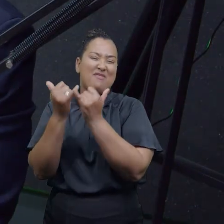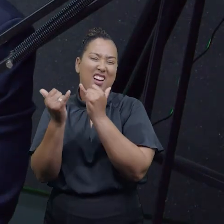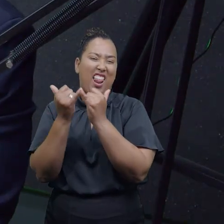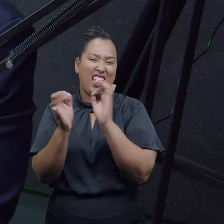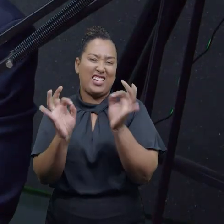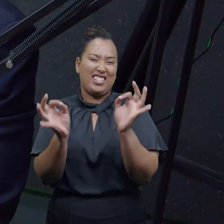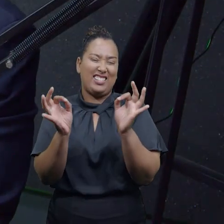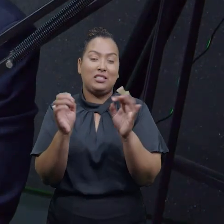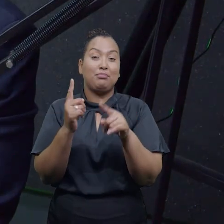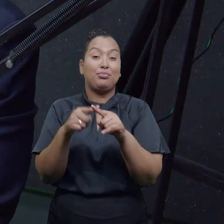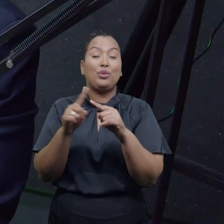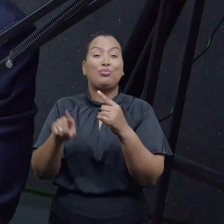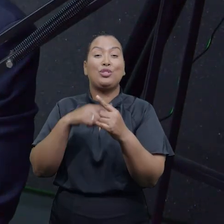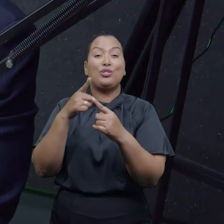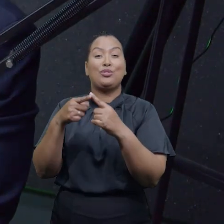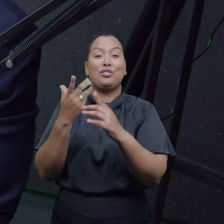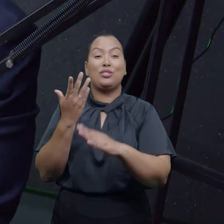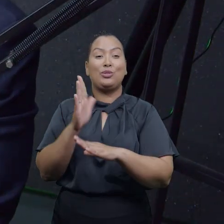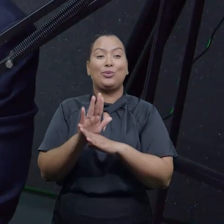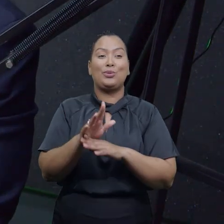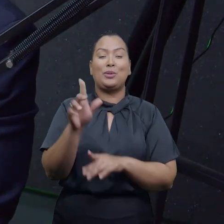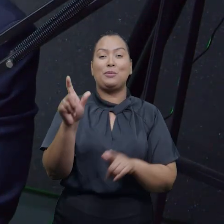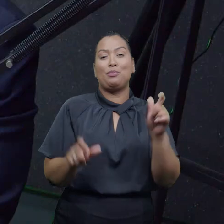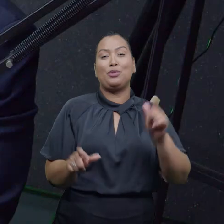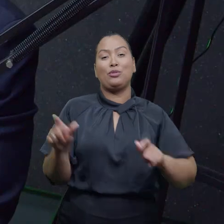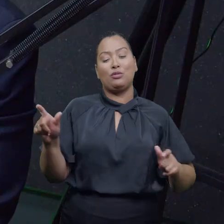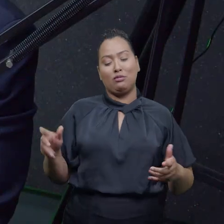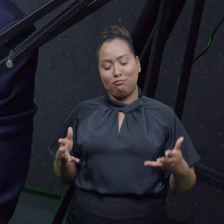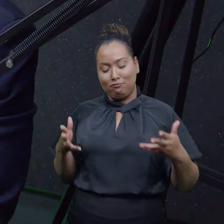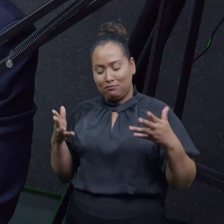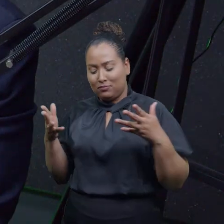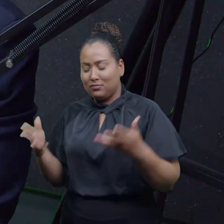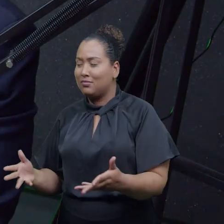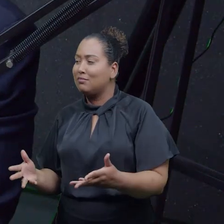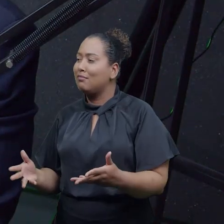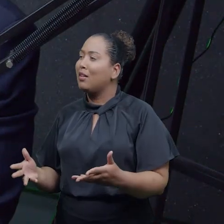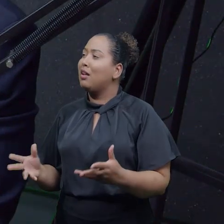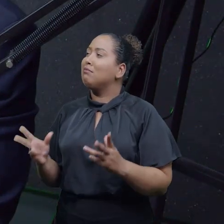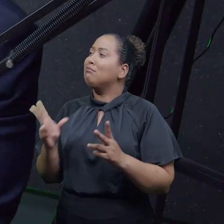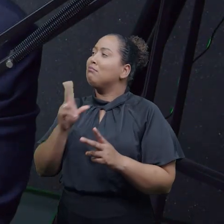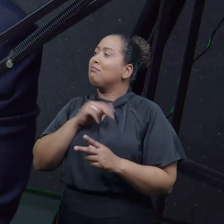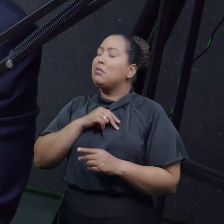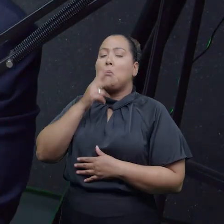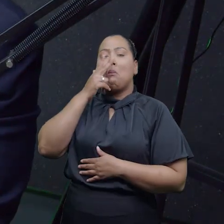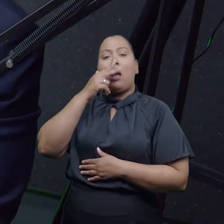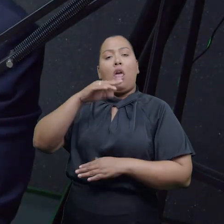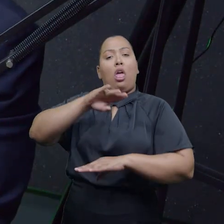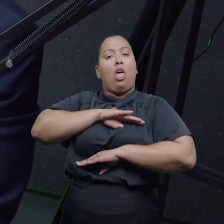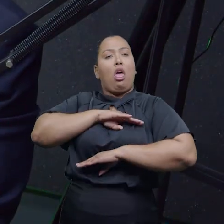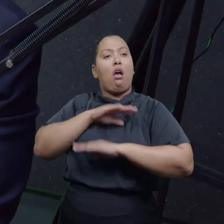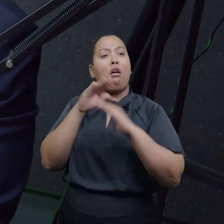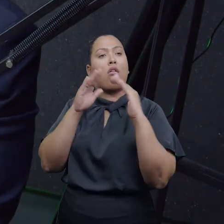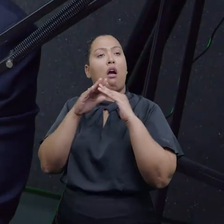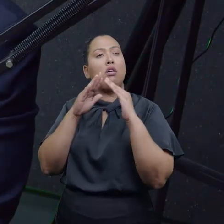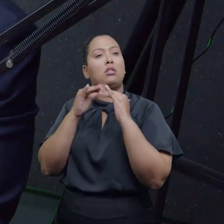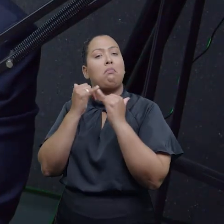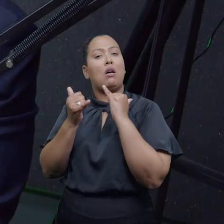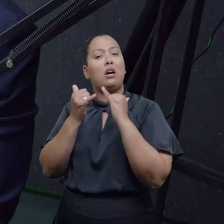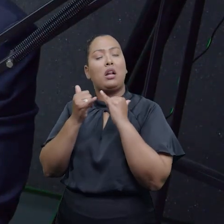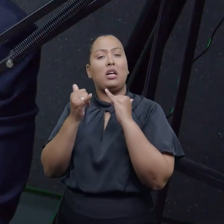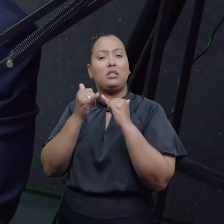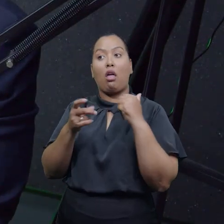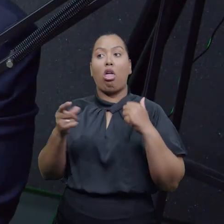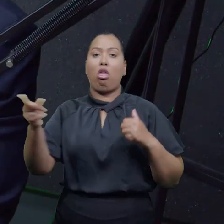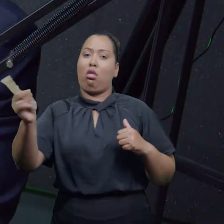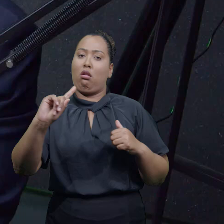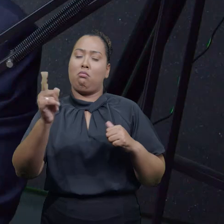entre aspas, mas para oferecer a essas pessoas realmente um pouquinho do que seria uma casa, um pouquinho do que seria um lar, de